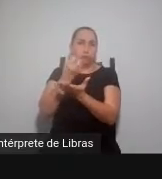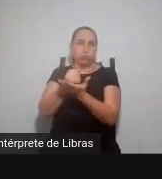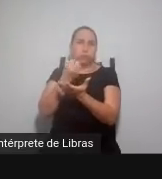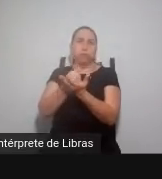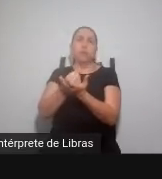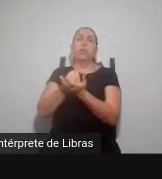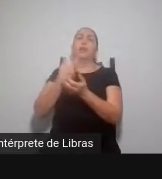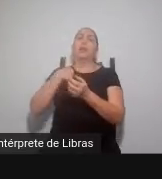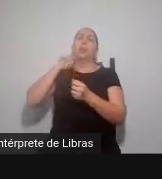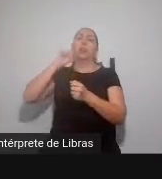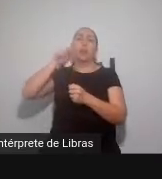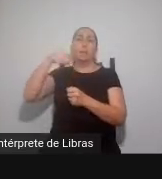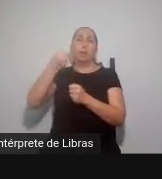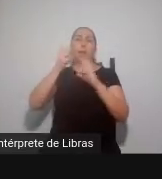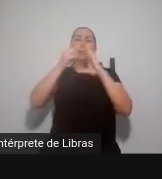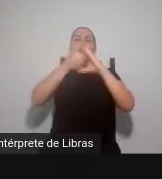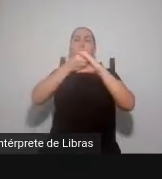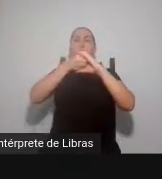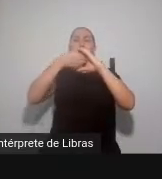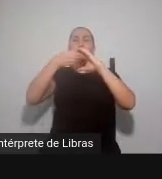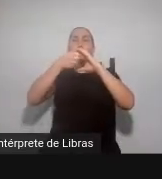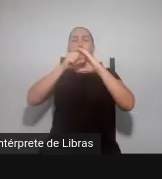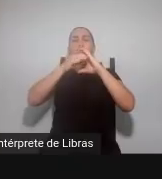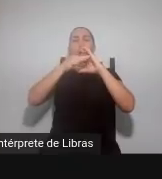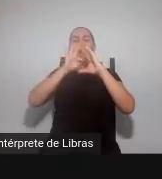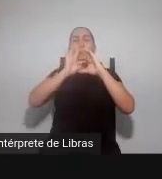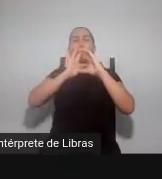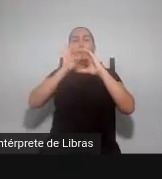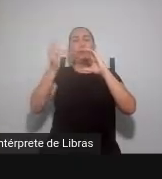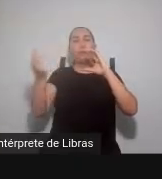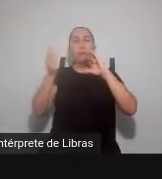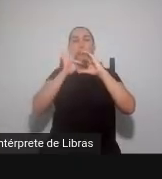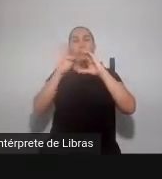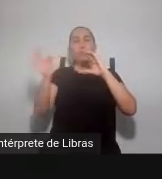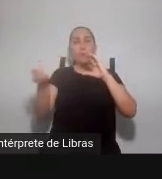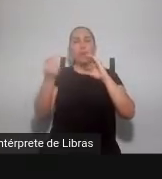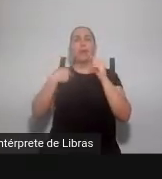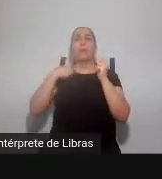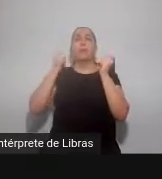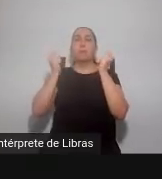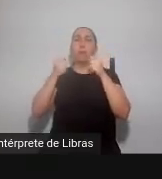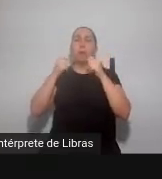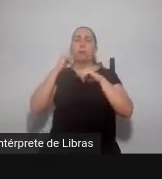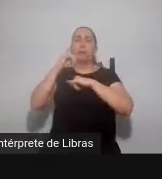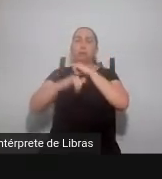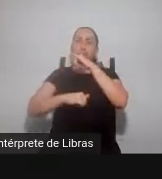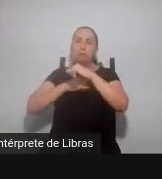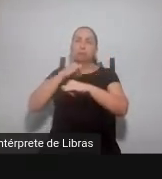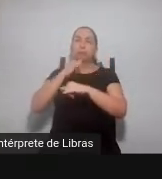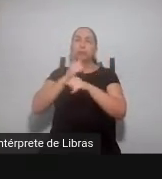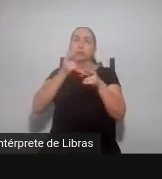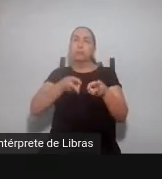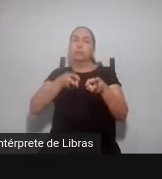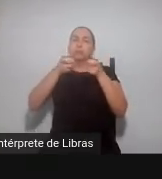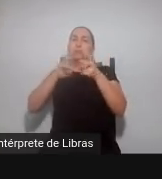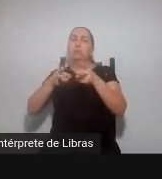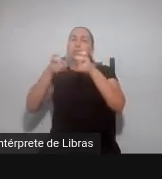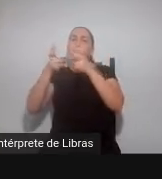buscar essa apresentação, vai poder olhar imagem por imagem, recuperar o que as professoras